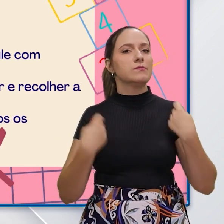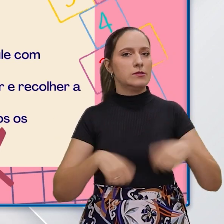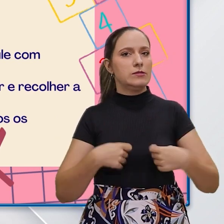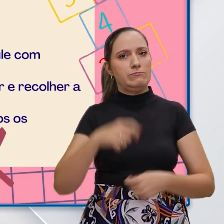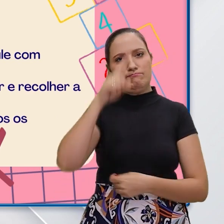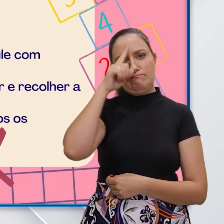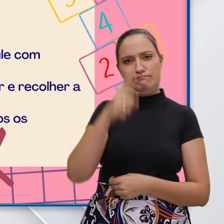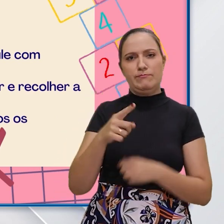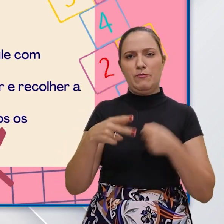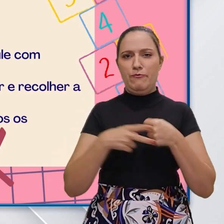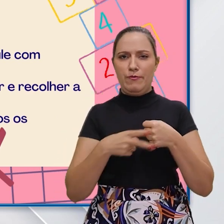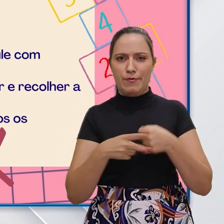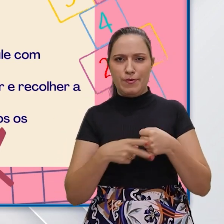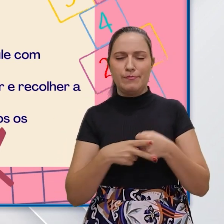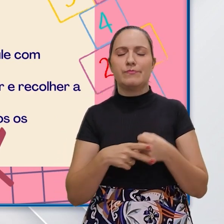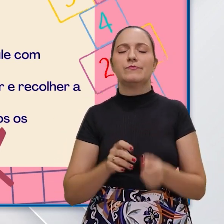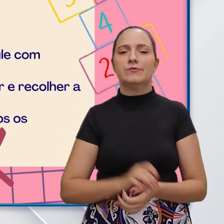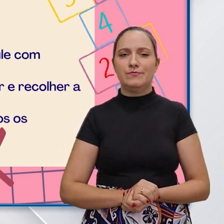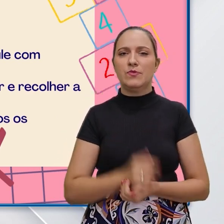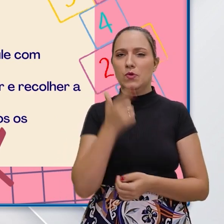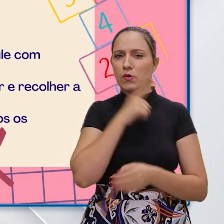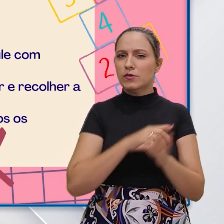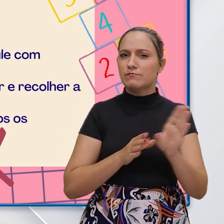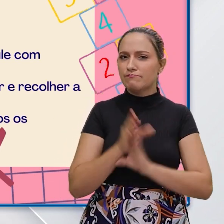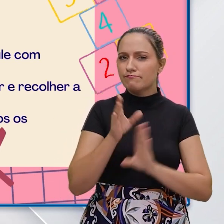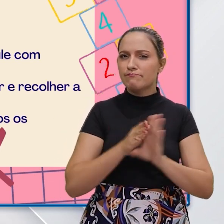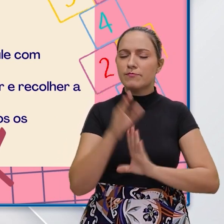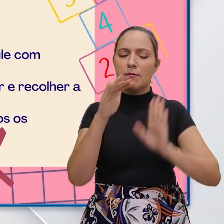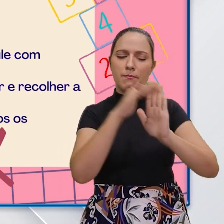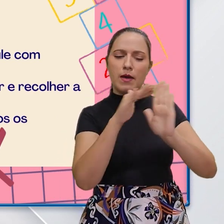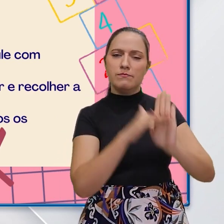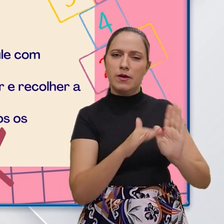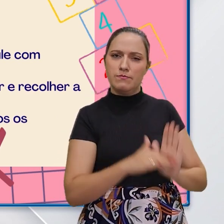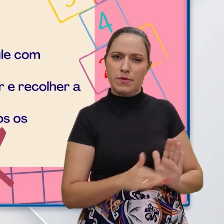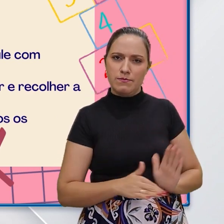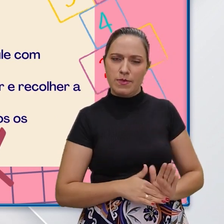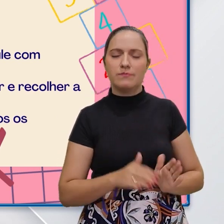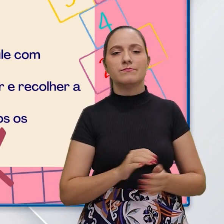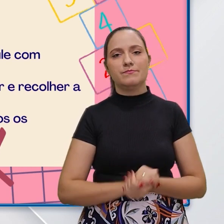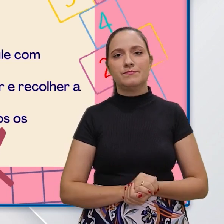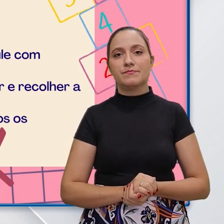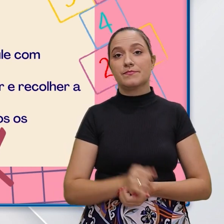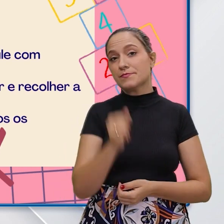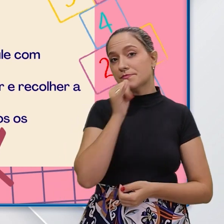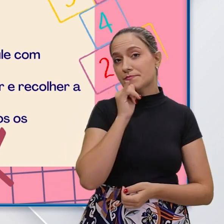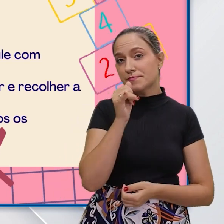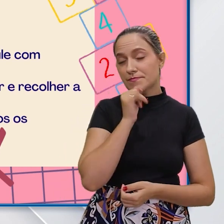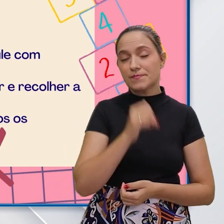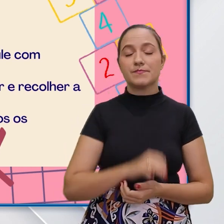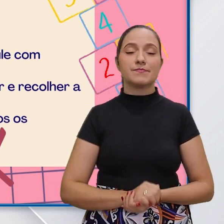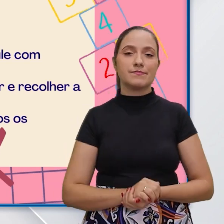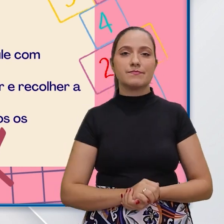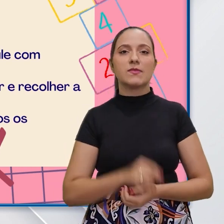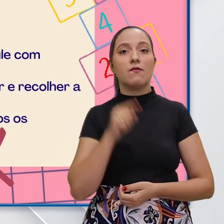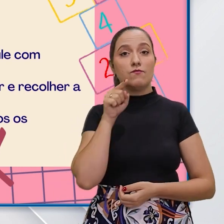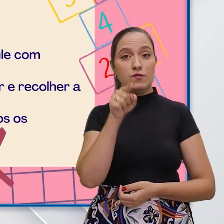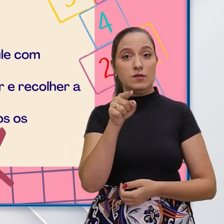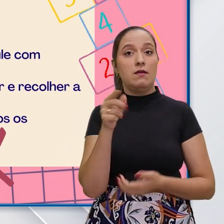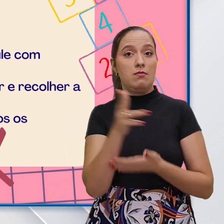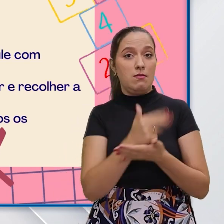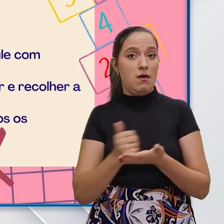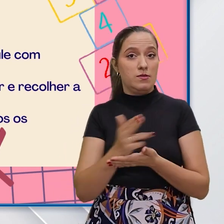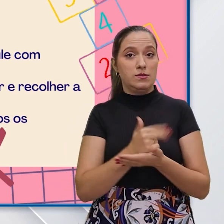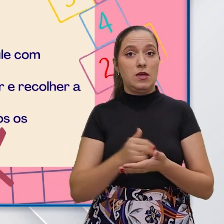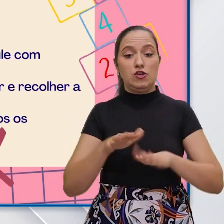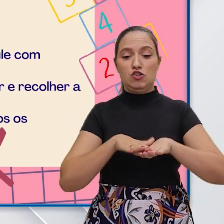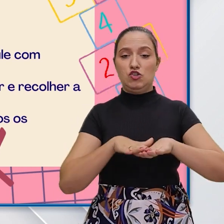verbos no imperativo para dar as instruções passo a passo, como: faça o desenho